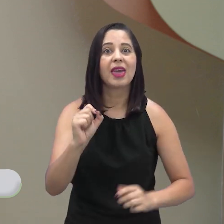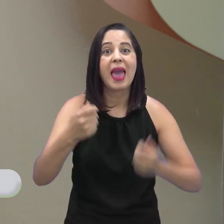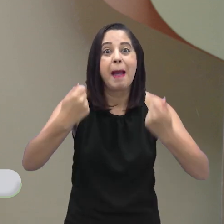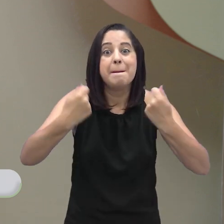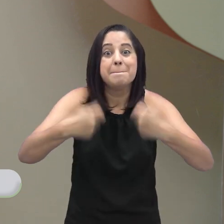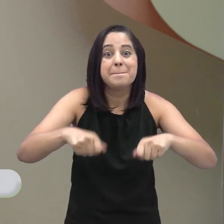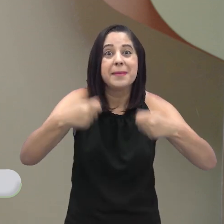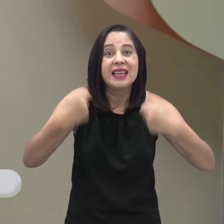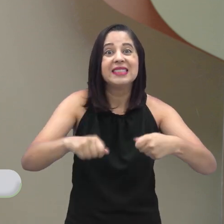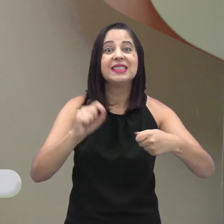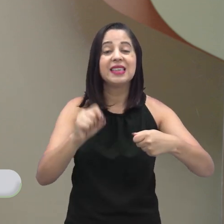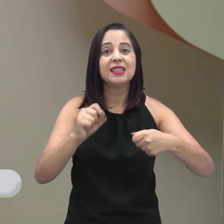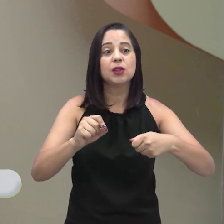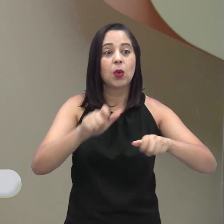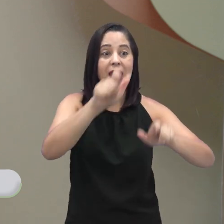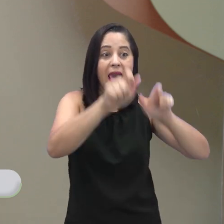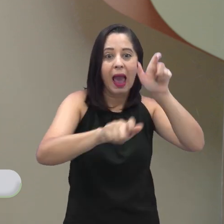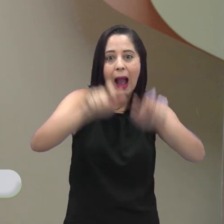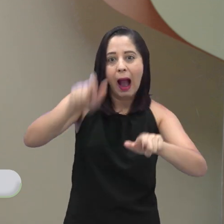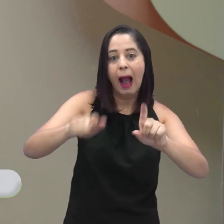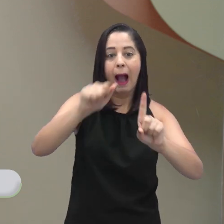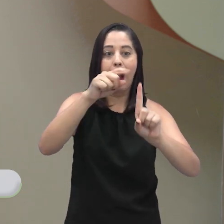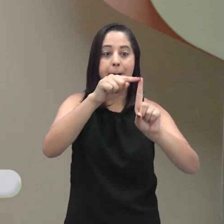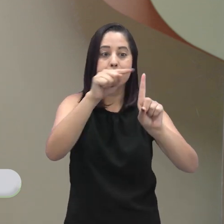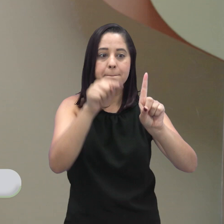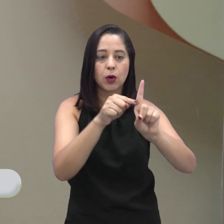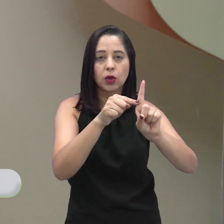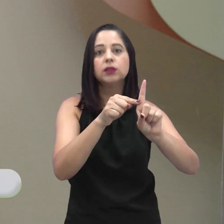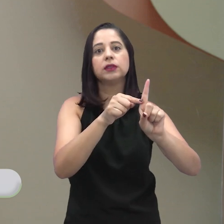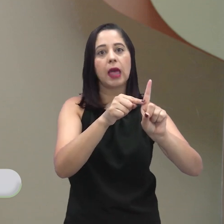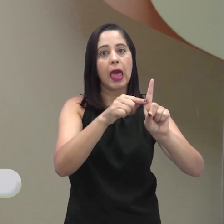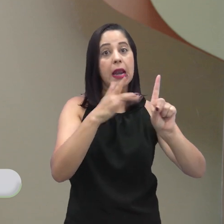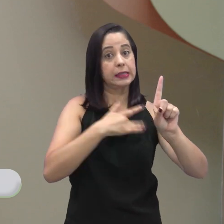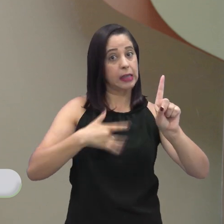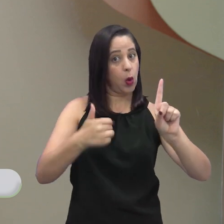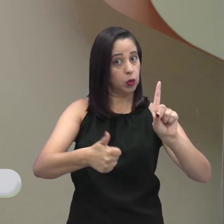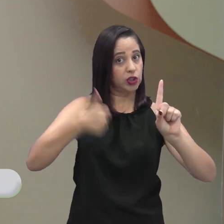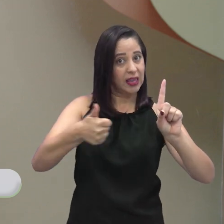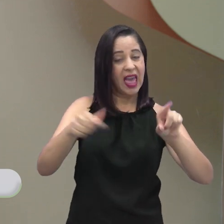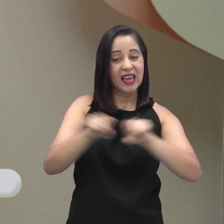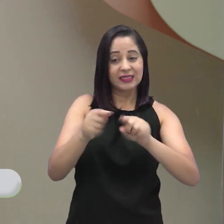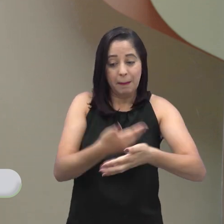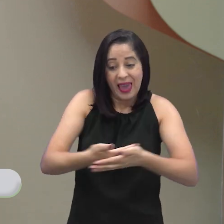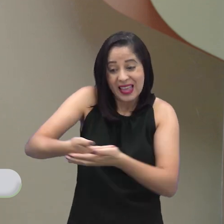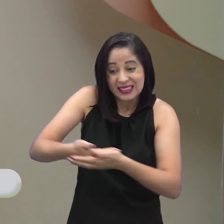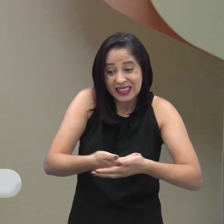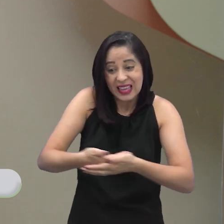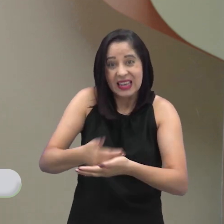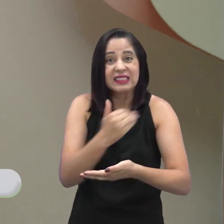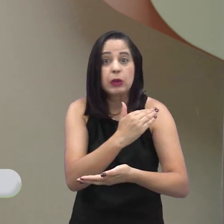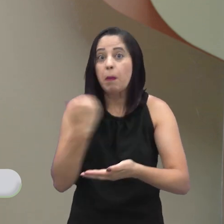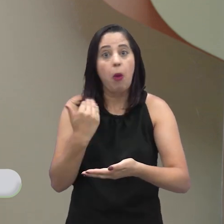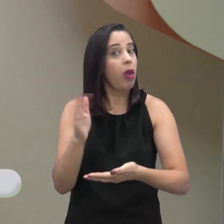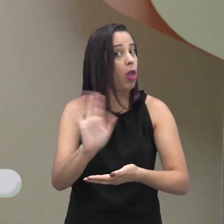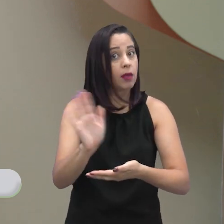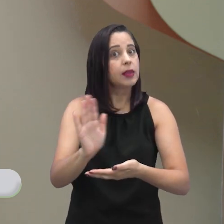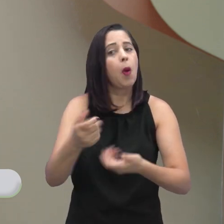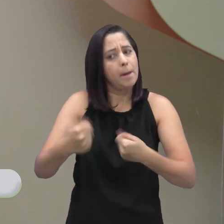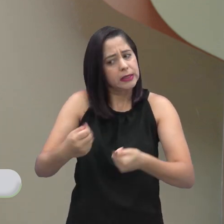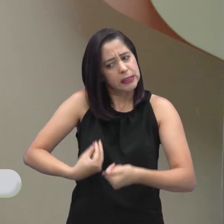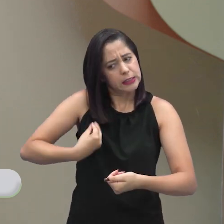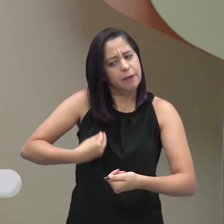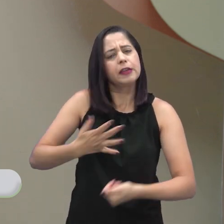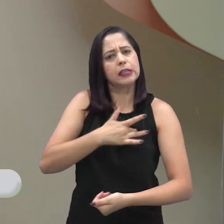a mortalidade materna e neonatal, a mortalidade de crianças menores de 5 anos e acabar com